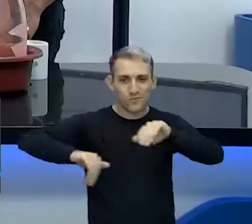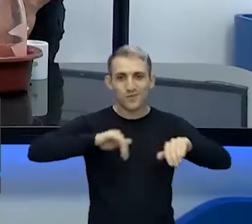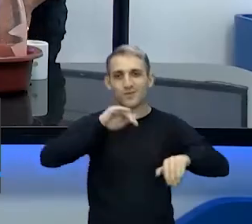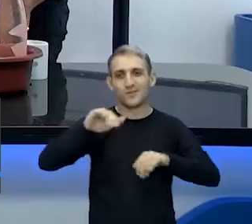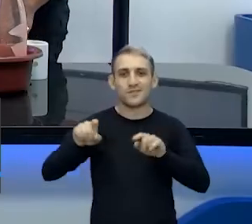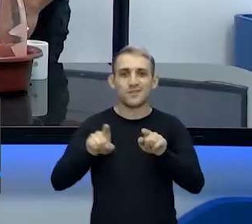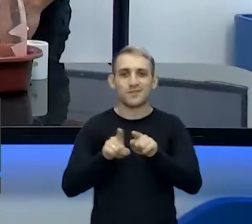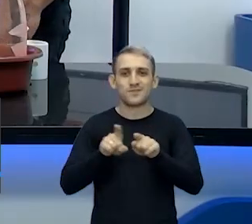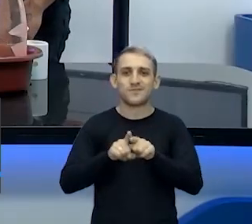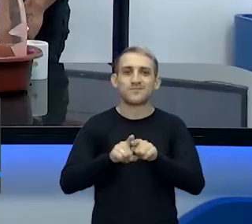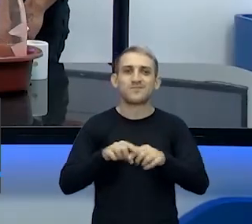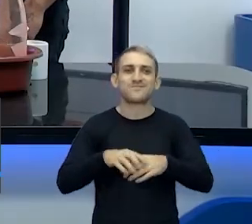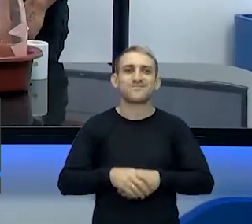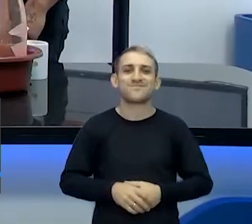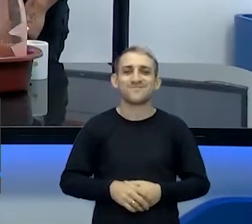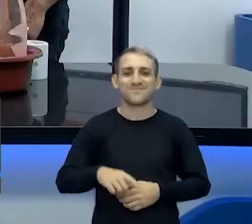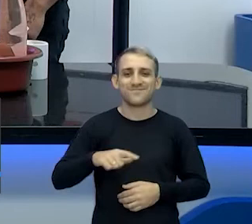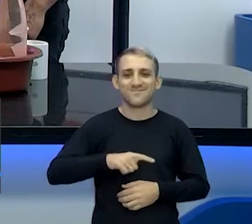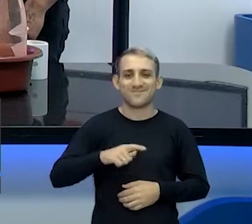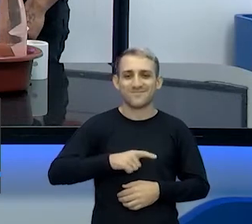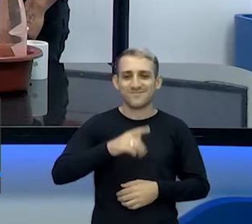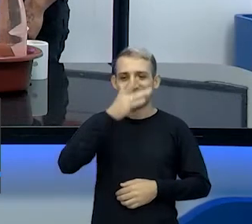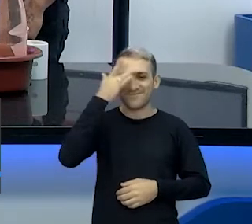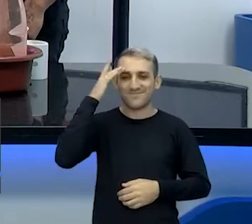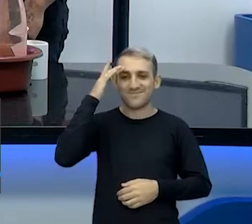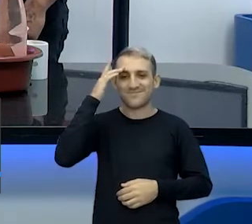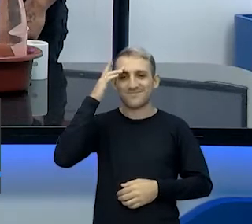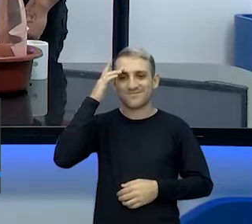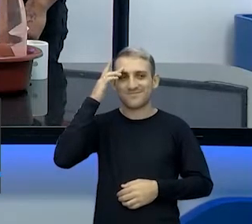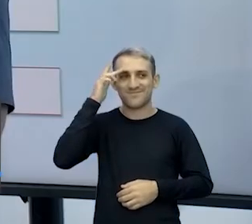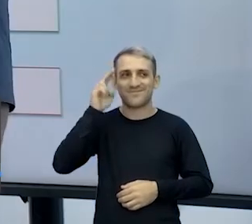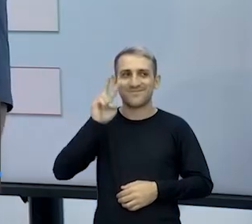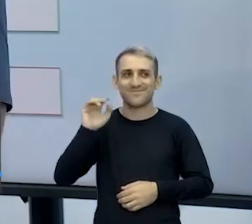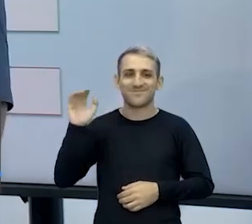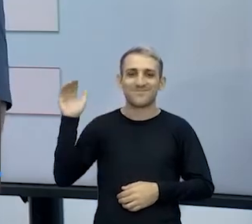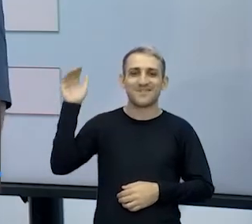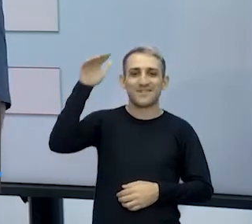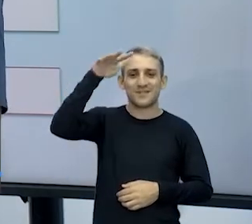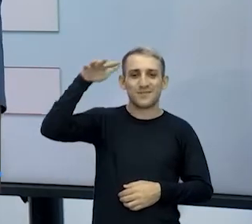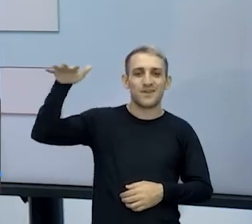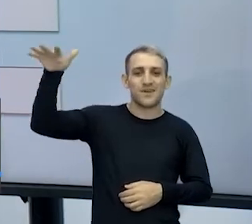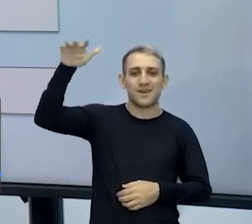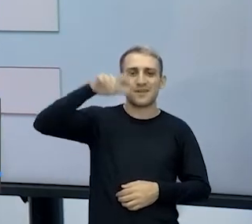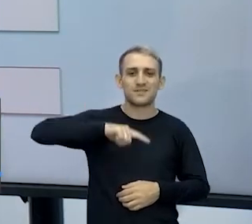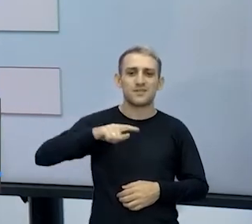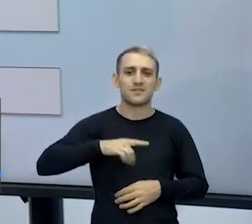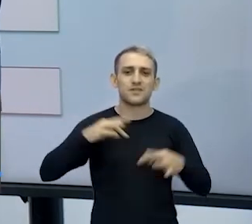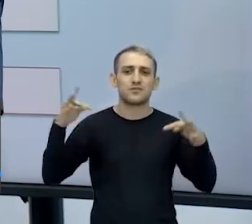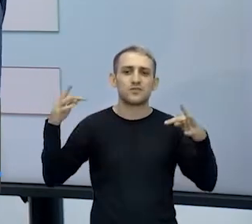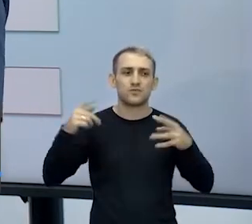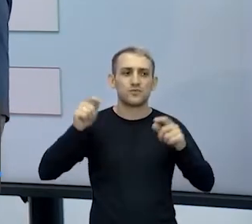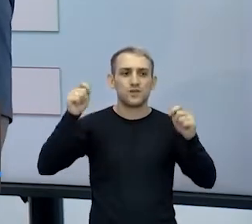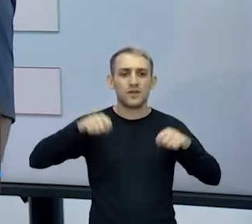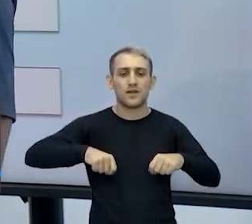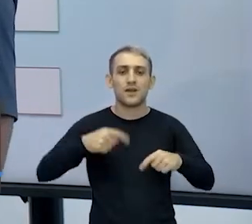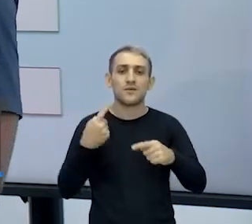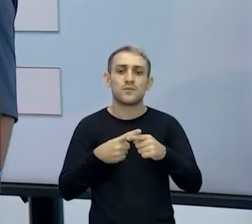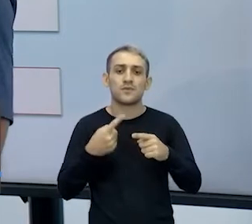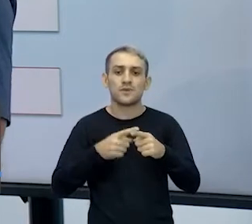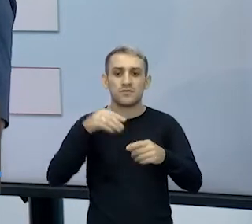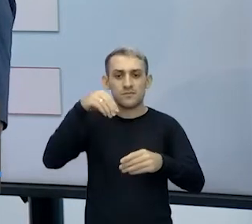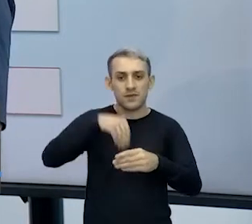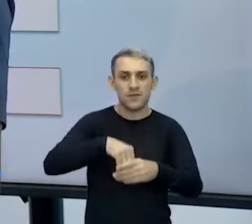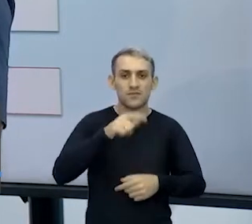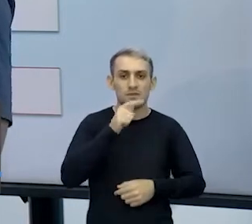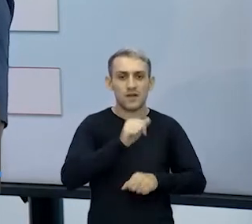sabe que os astronautas também têm técnicas de mergulho também, né? Tem? Tem, até quem vai trabalhar na Estação Espacial Internacional. Porque verdade. acontece, debaixo da água tudo é